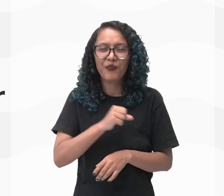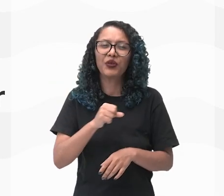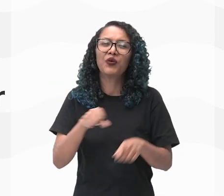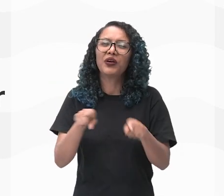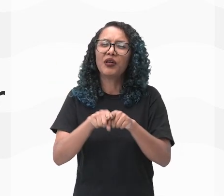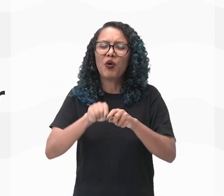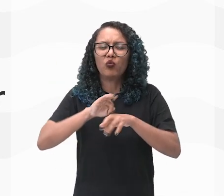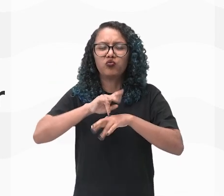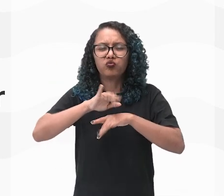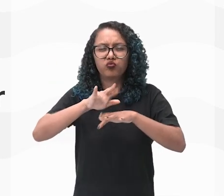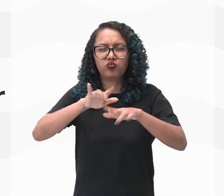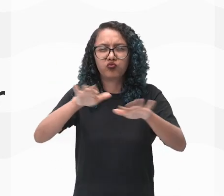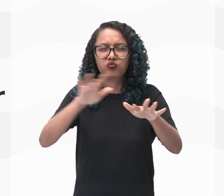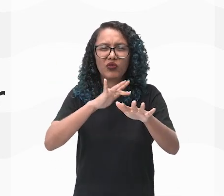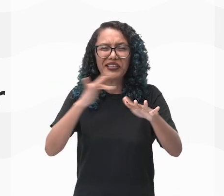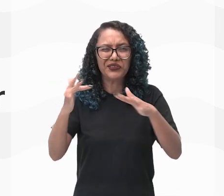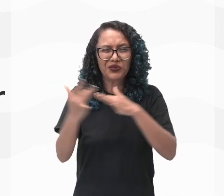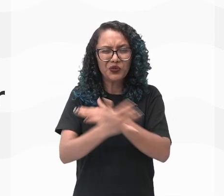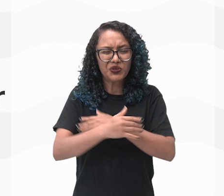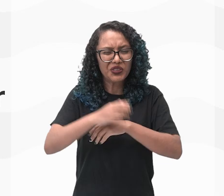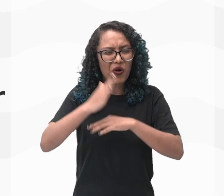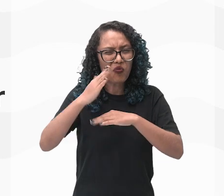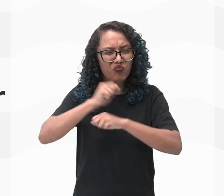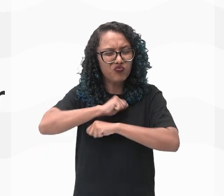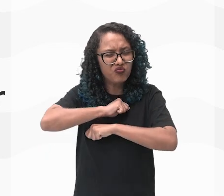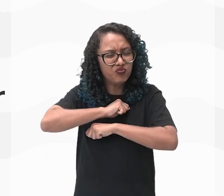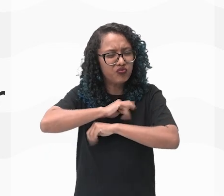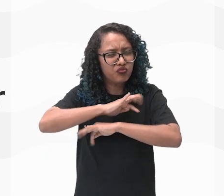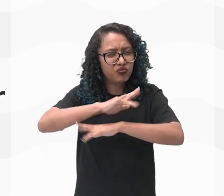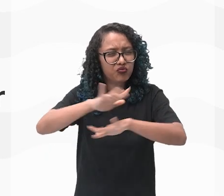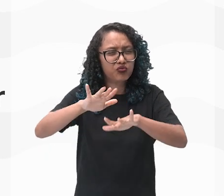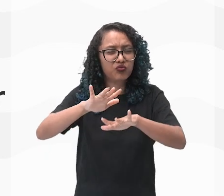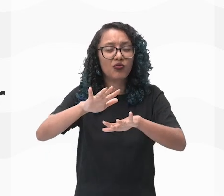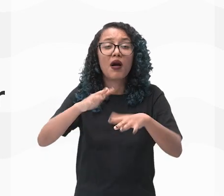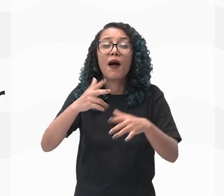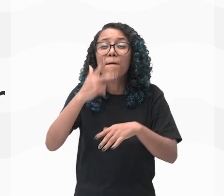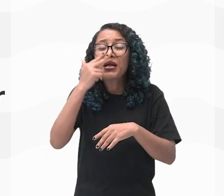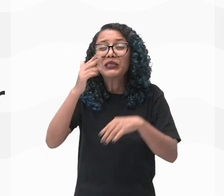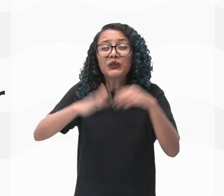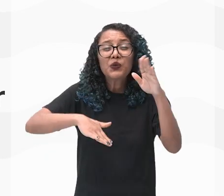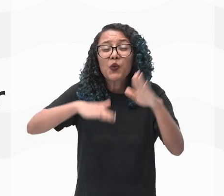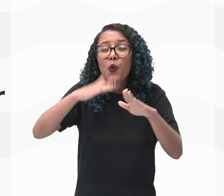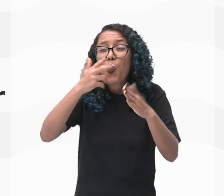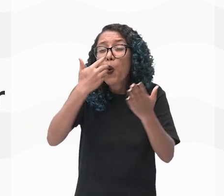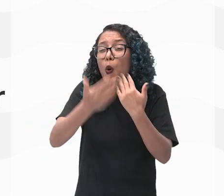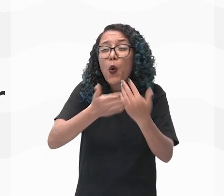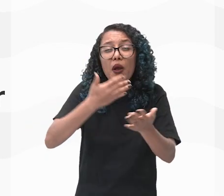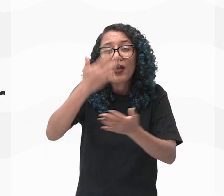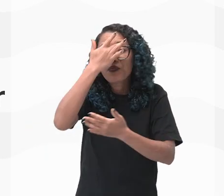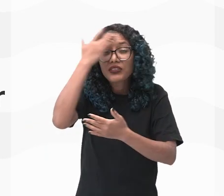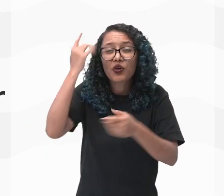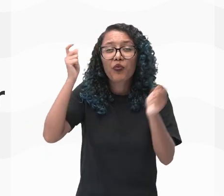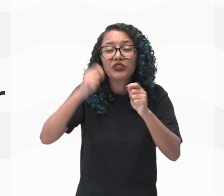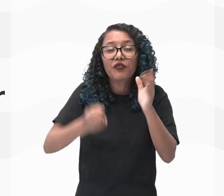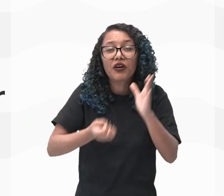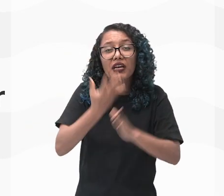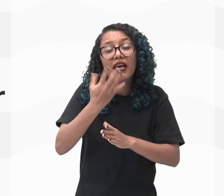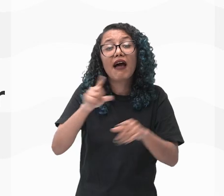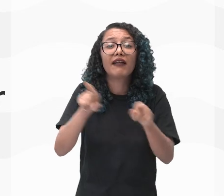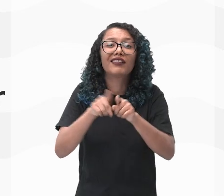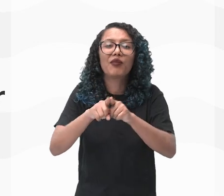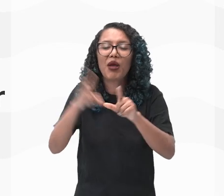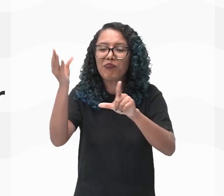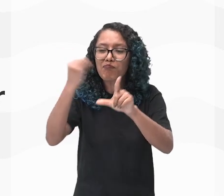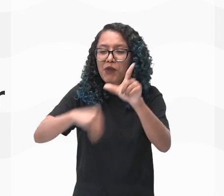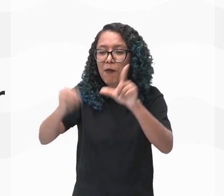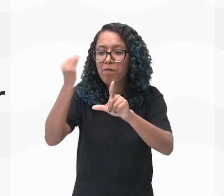essas informações em suas diferentes redes sociais. E como que se utiliza? Como